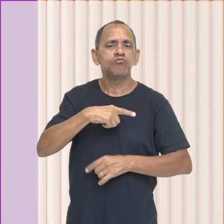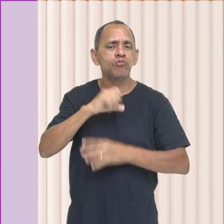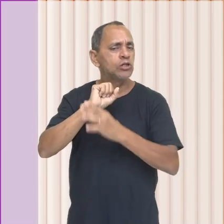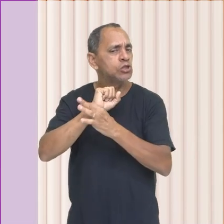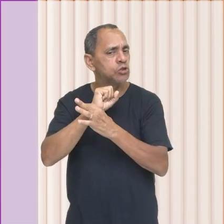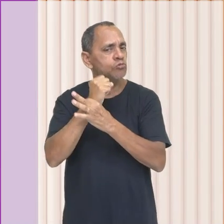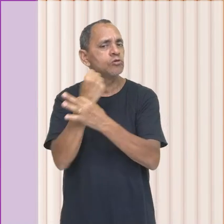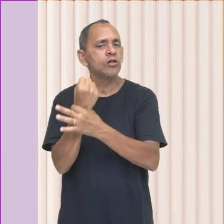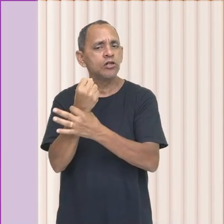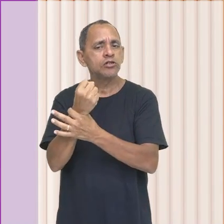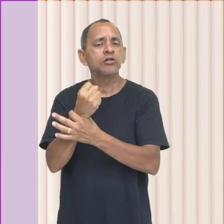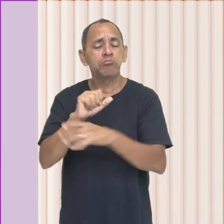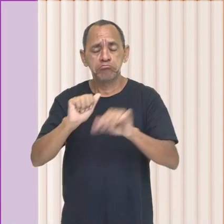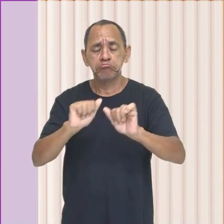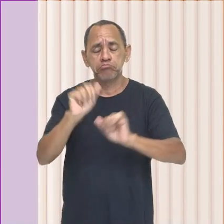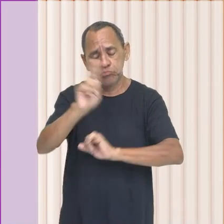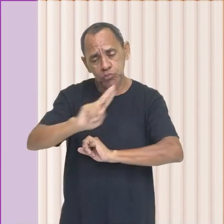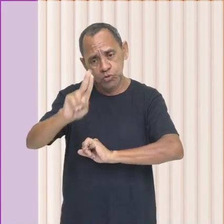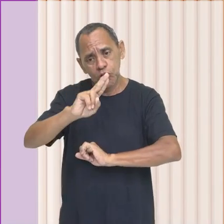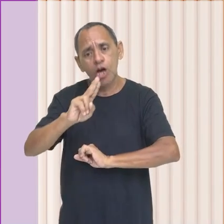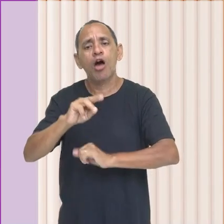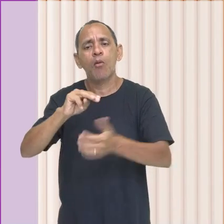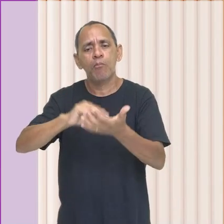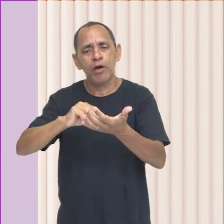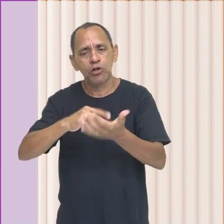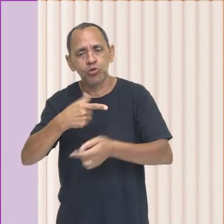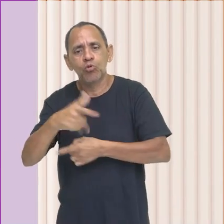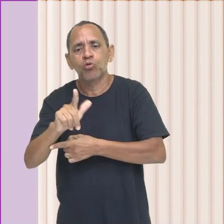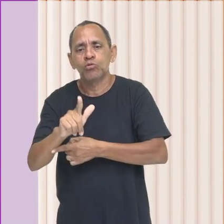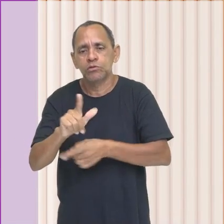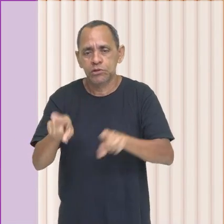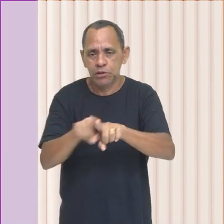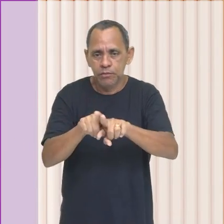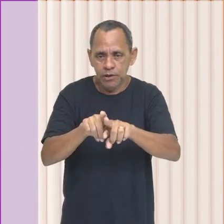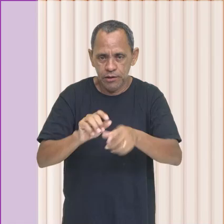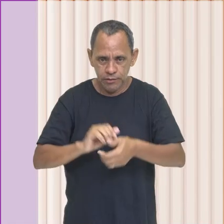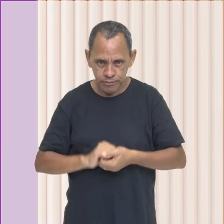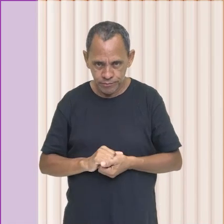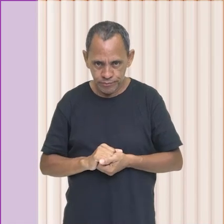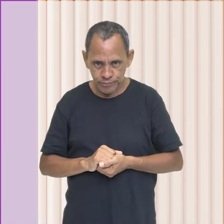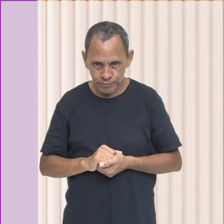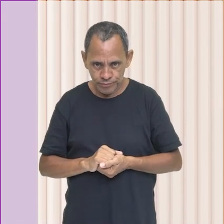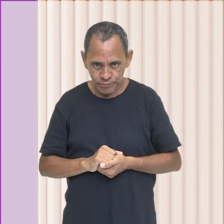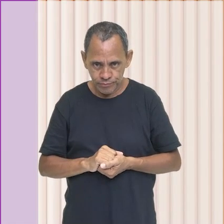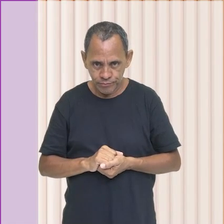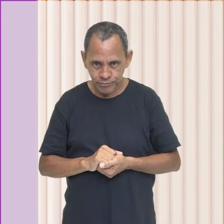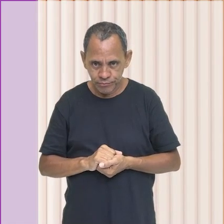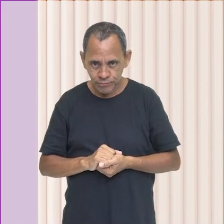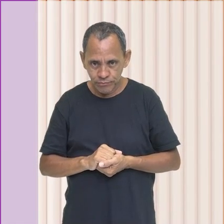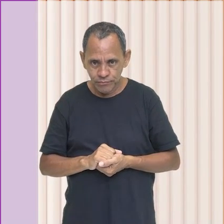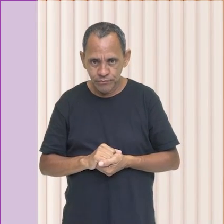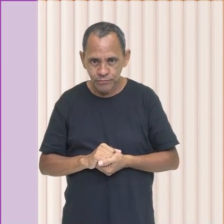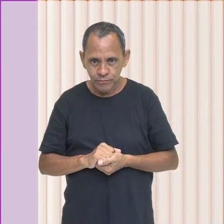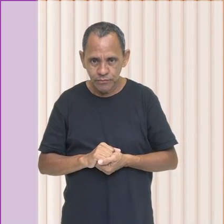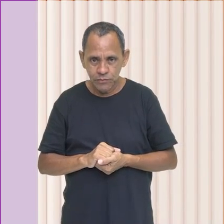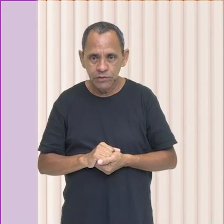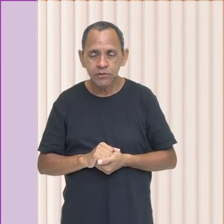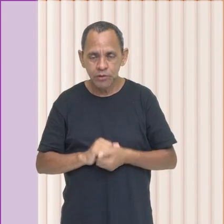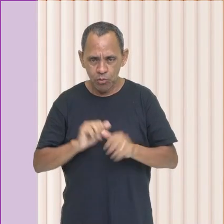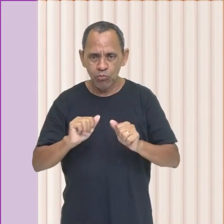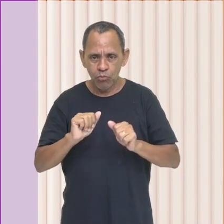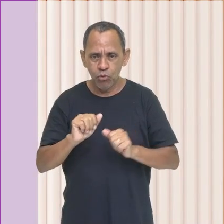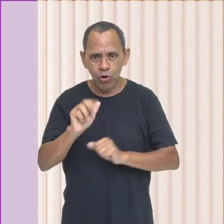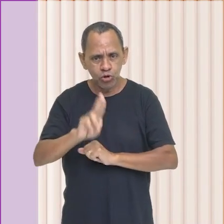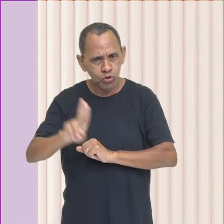seguro Tá bom então já adianto aqui que nós vamos utilizar o método da adição mas funciona também se você utilizar um outro